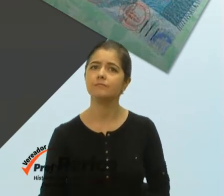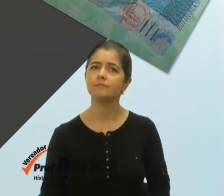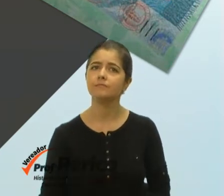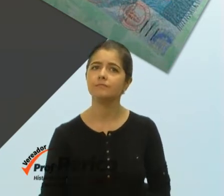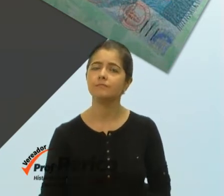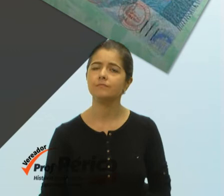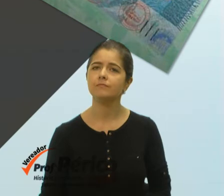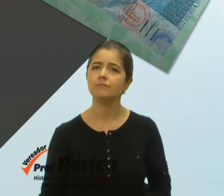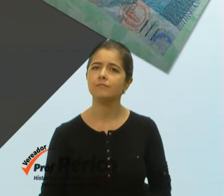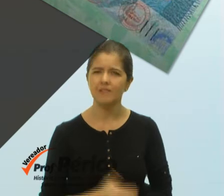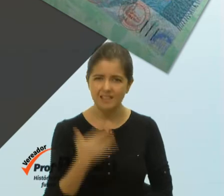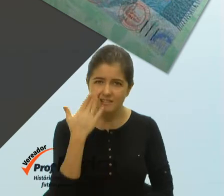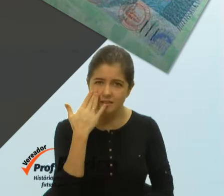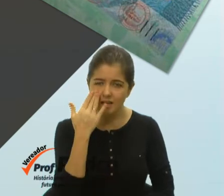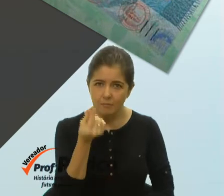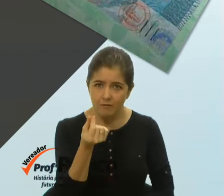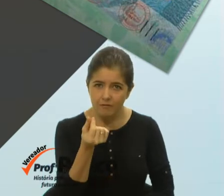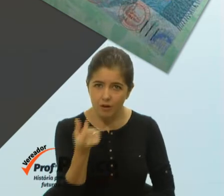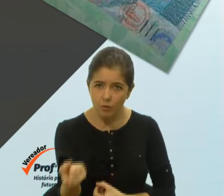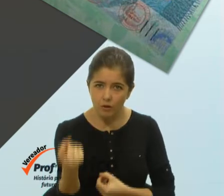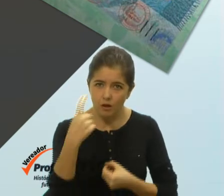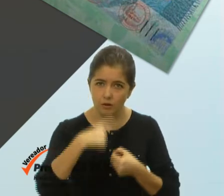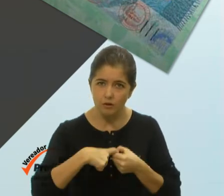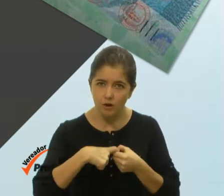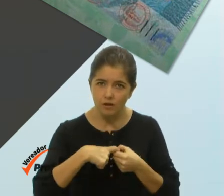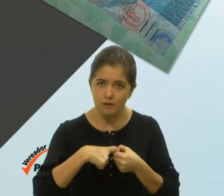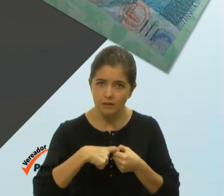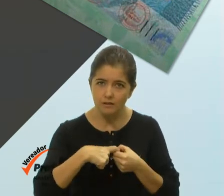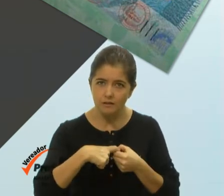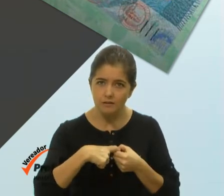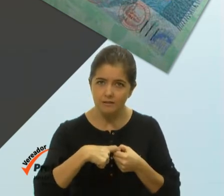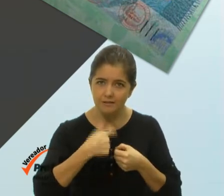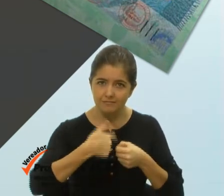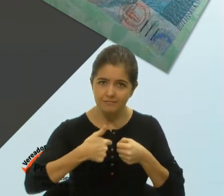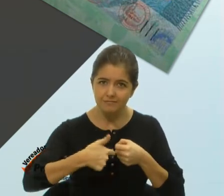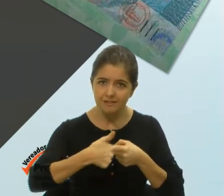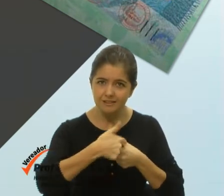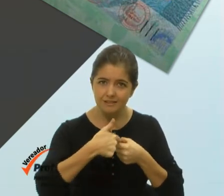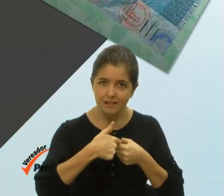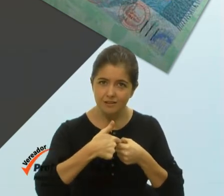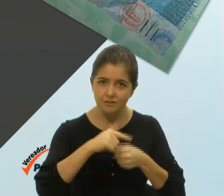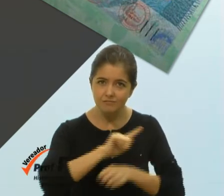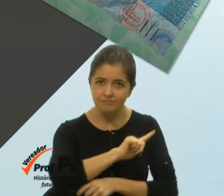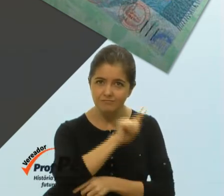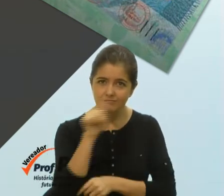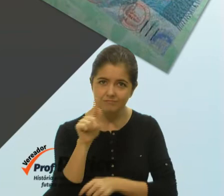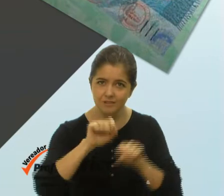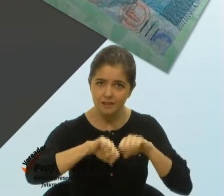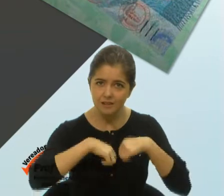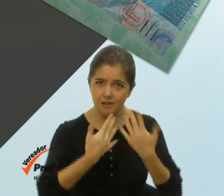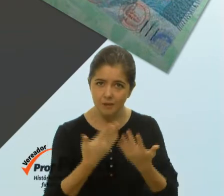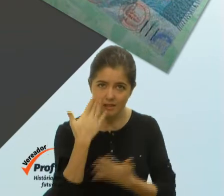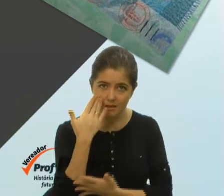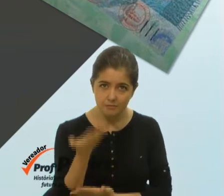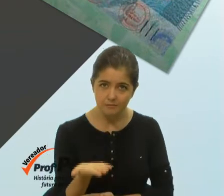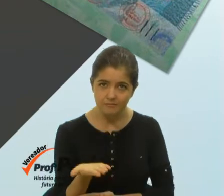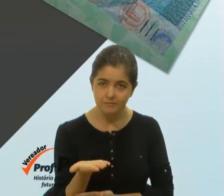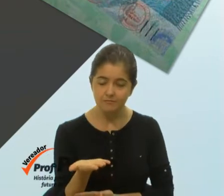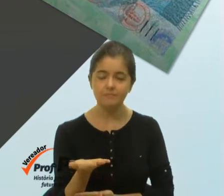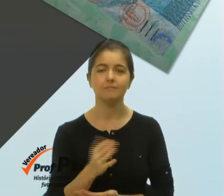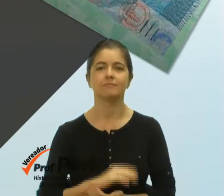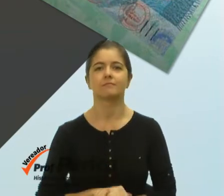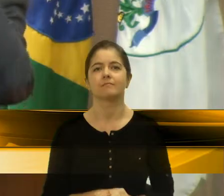quanto é que traz de retorno isso ao município de Gramado? Quanto? Para todo o